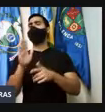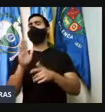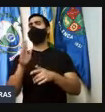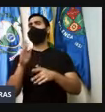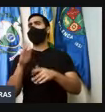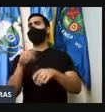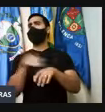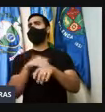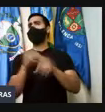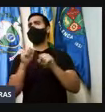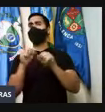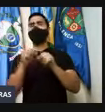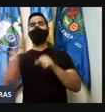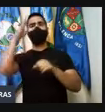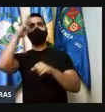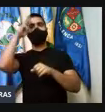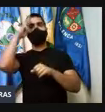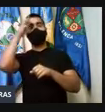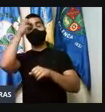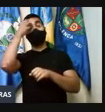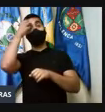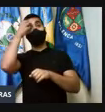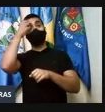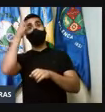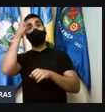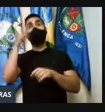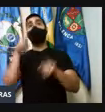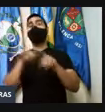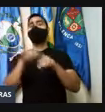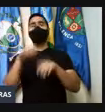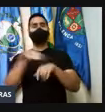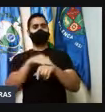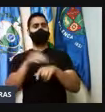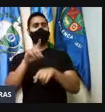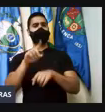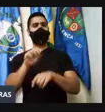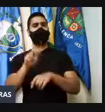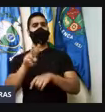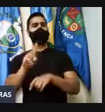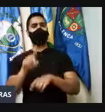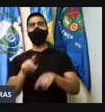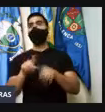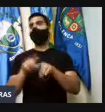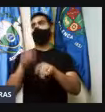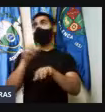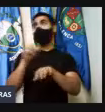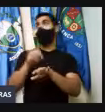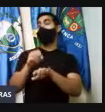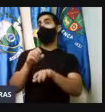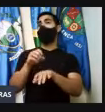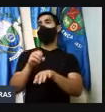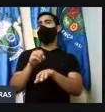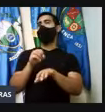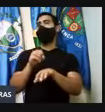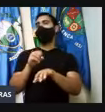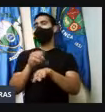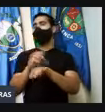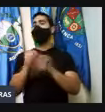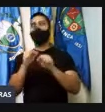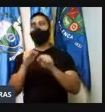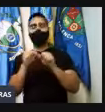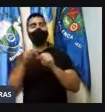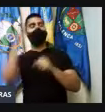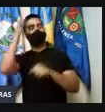seria na terça-feira que vem. Depois eu até falei que o Deide poderia ser amanhã, e ele deu a ideia lá rapidinho para ser amanhã, então eu queria dar os